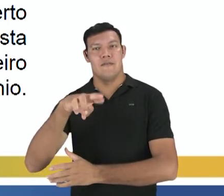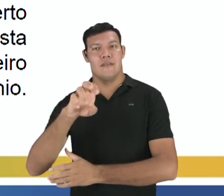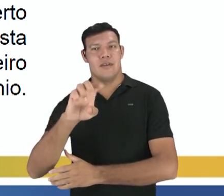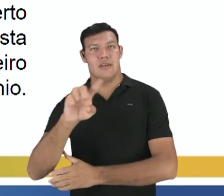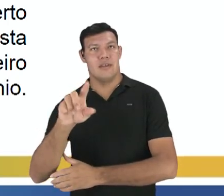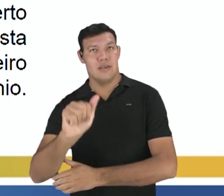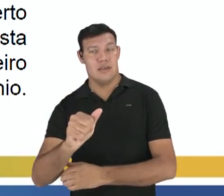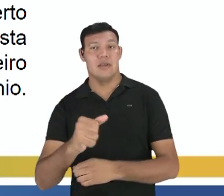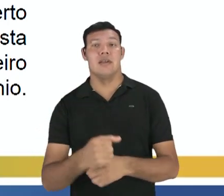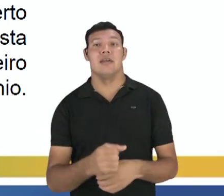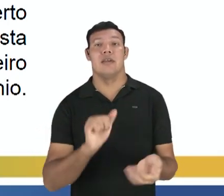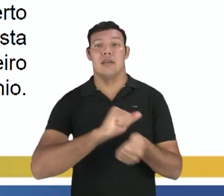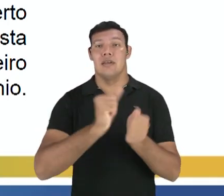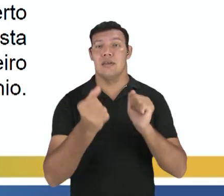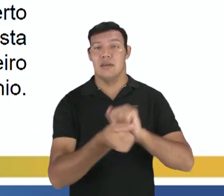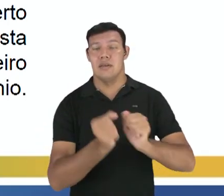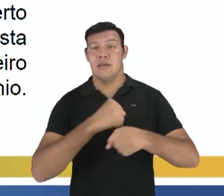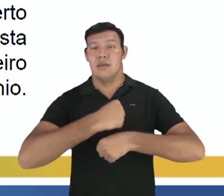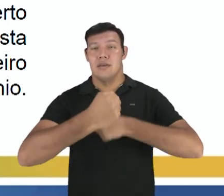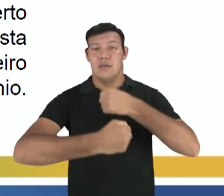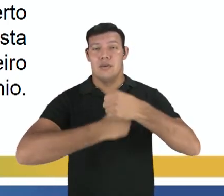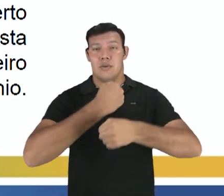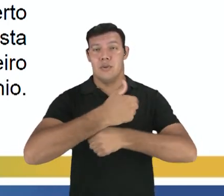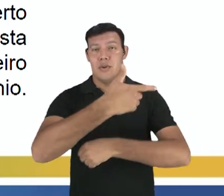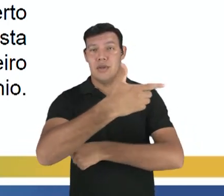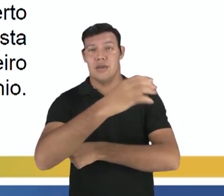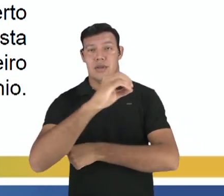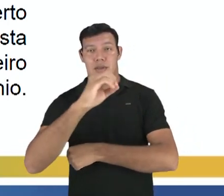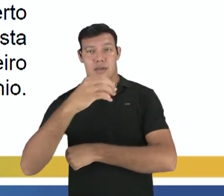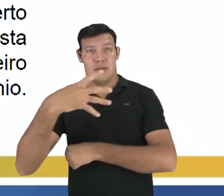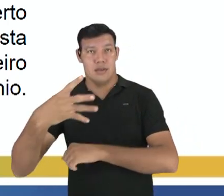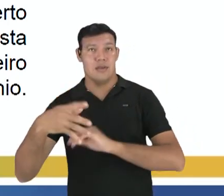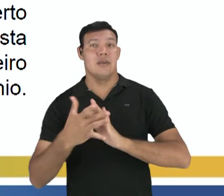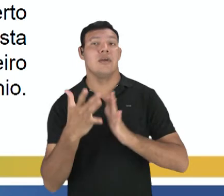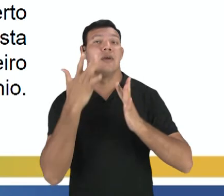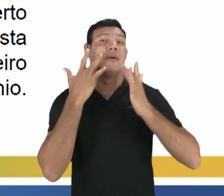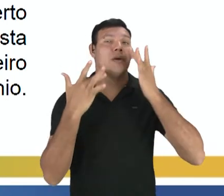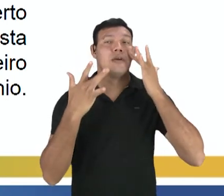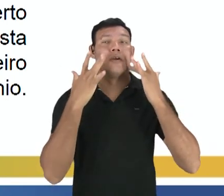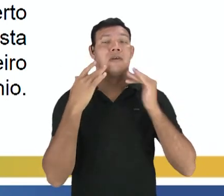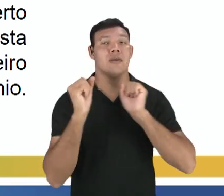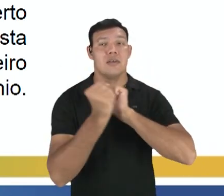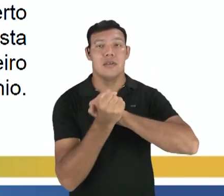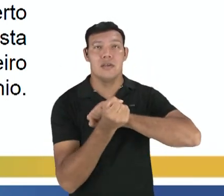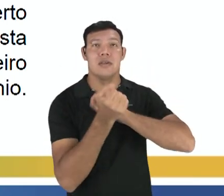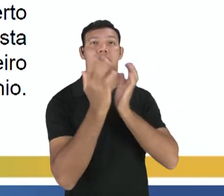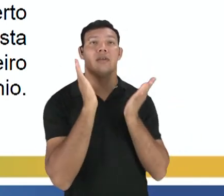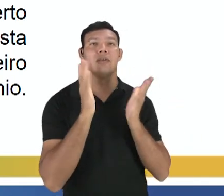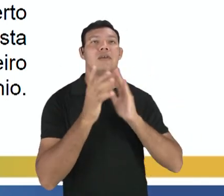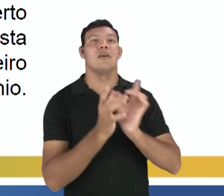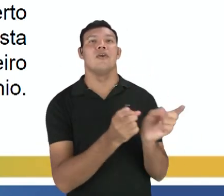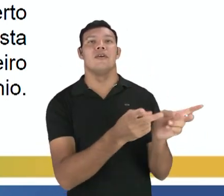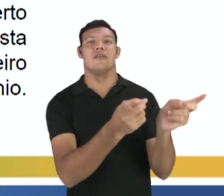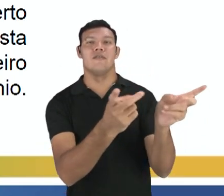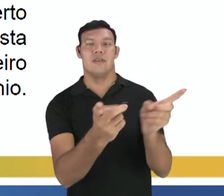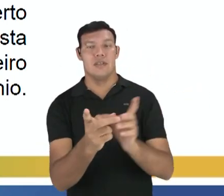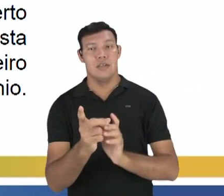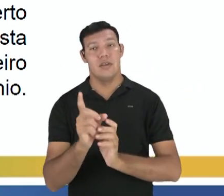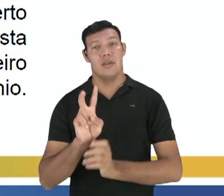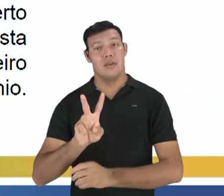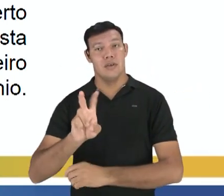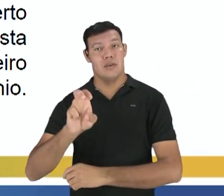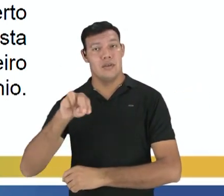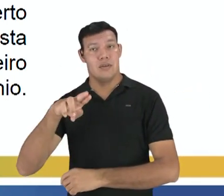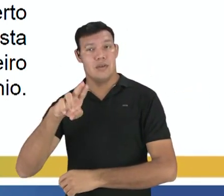em 2004. Então, foi baseado na obra teatral de Shakespeare, O Mercador de Veneza, e esse filme foi produzido